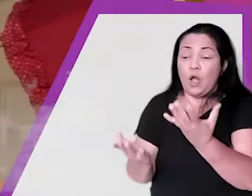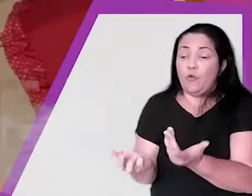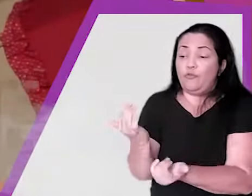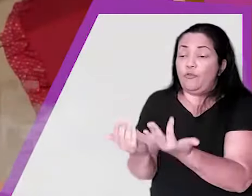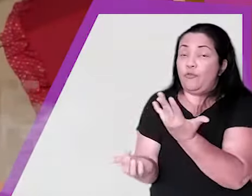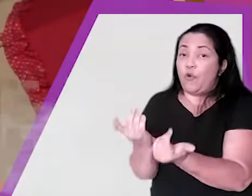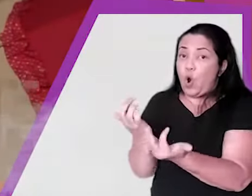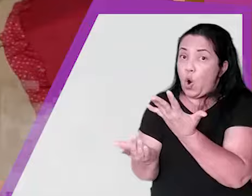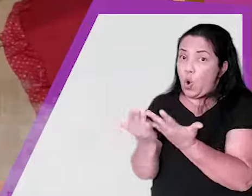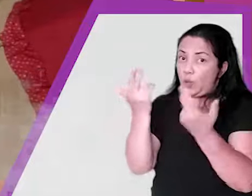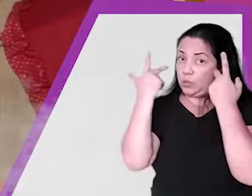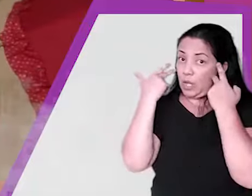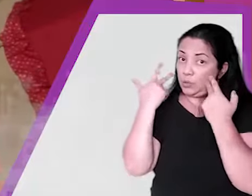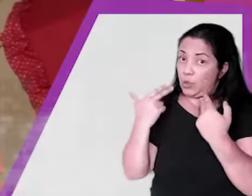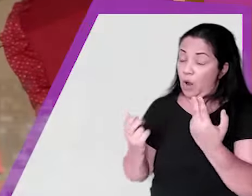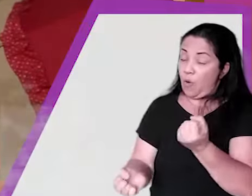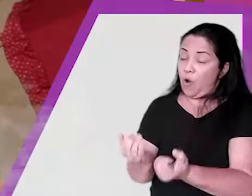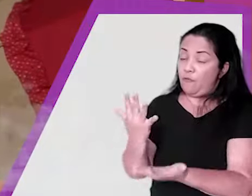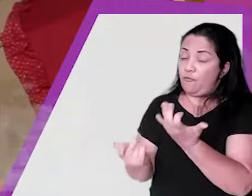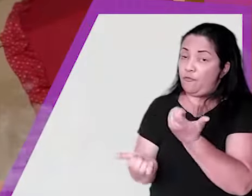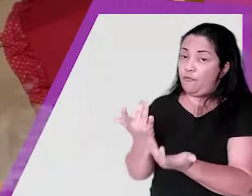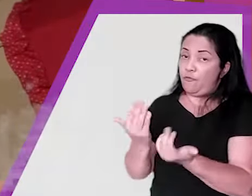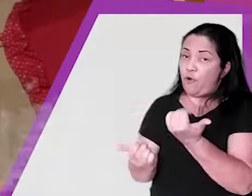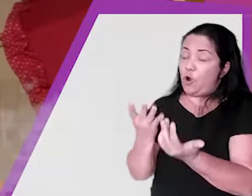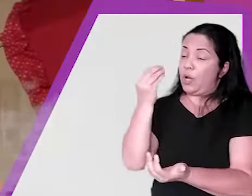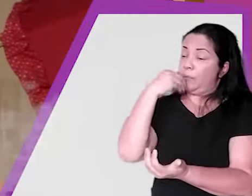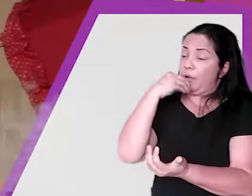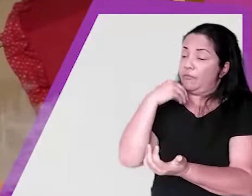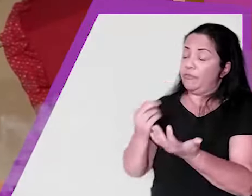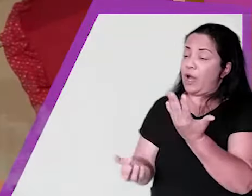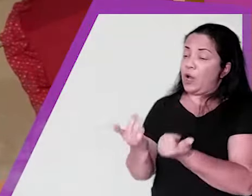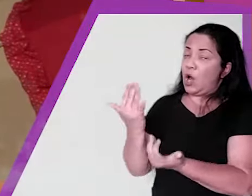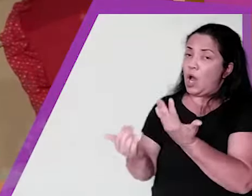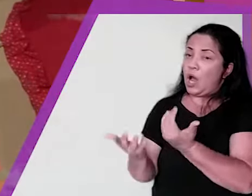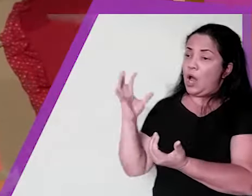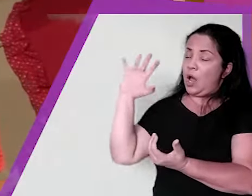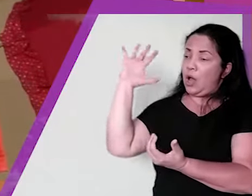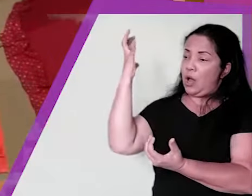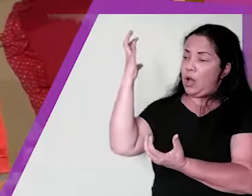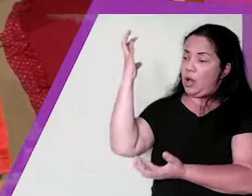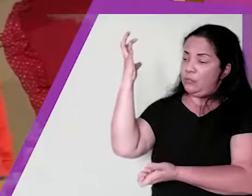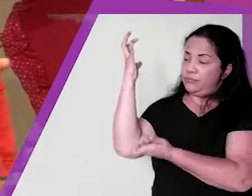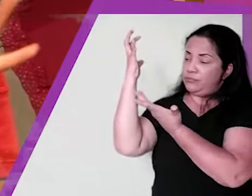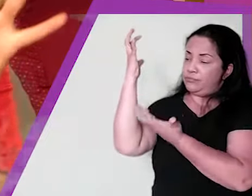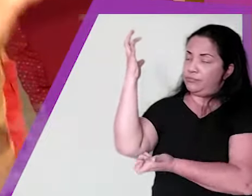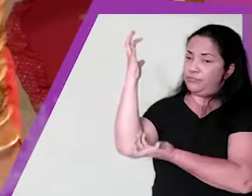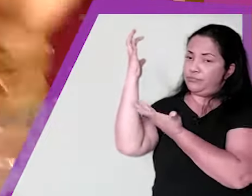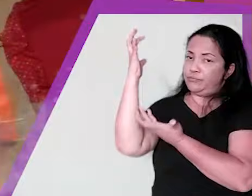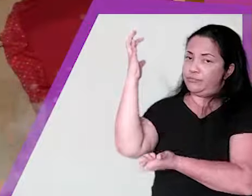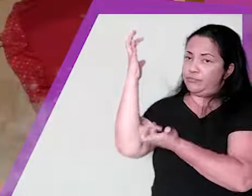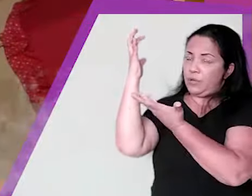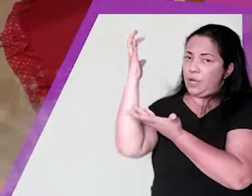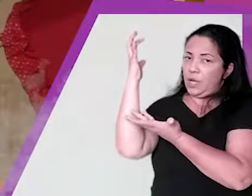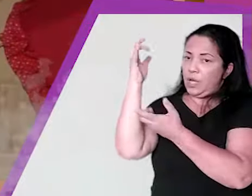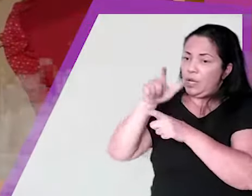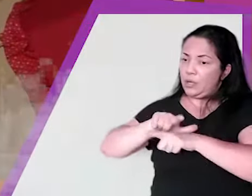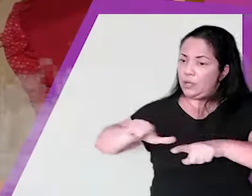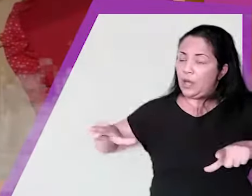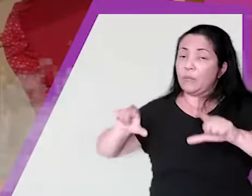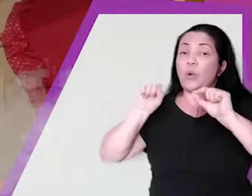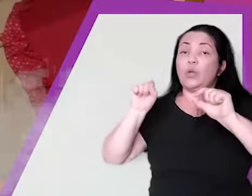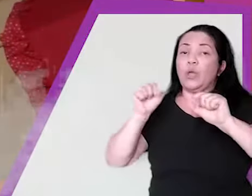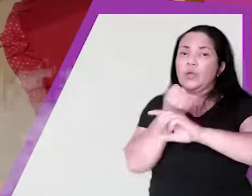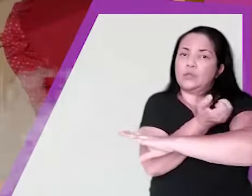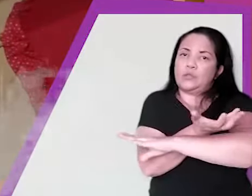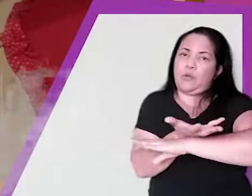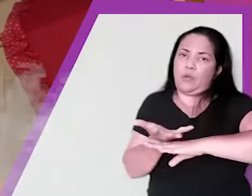resistir ao fogo. Mas o que, que acontece? O fogo natural no Cerrado é um fogo que faz como se fosse assim, uma lambida de fogo. Ele